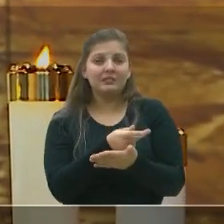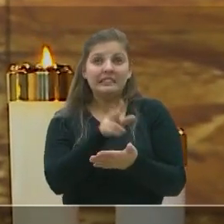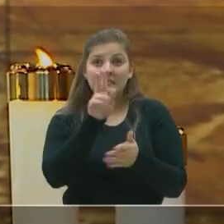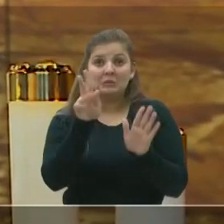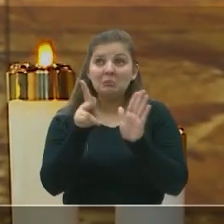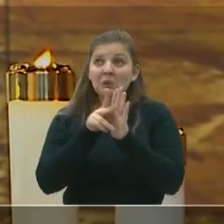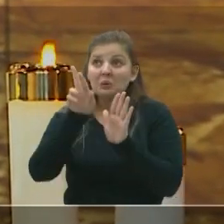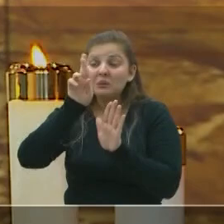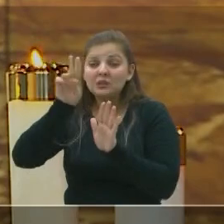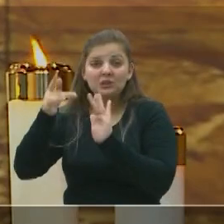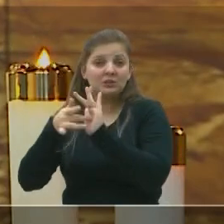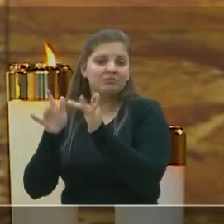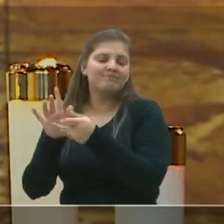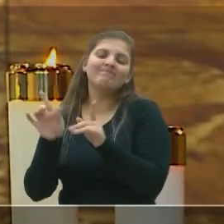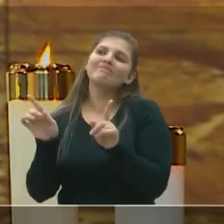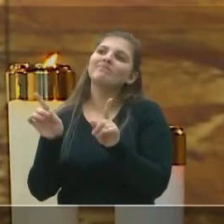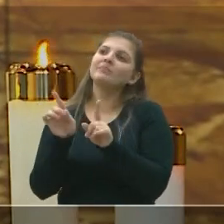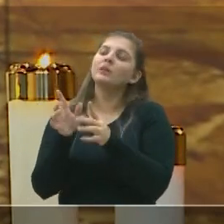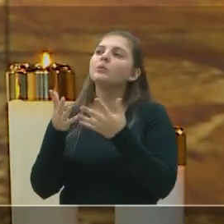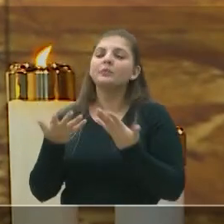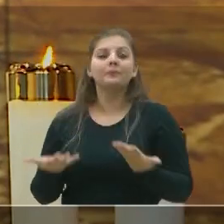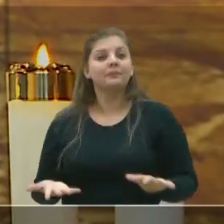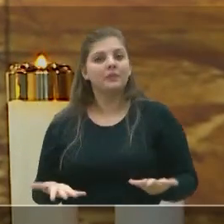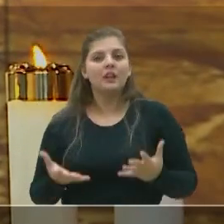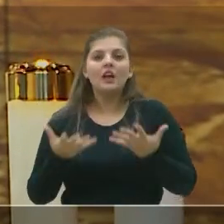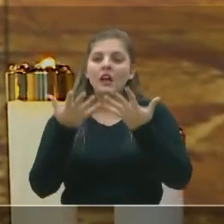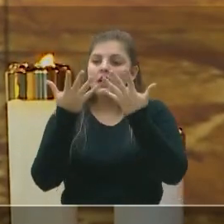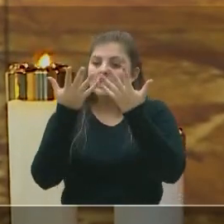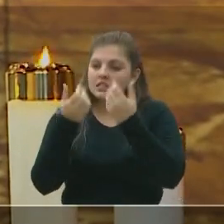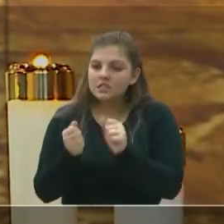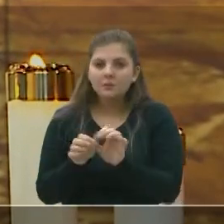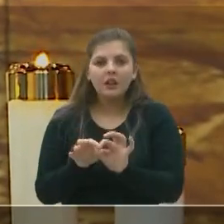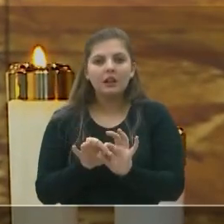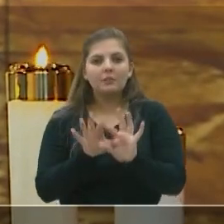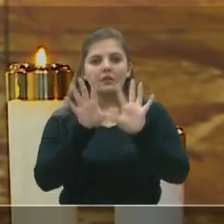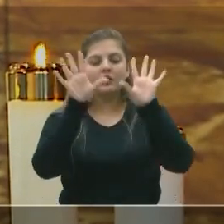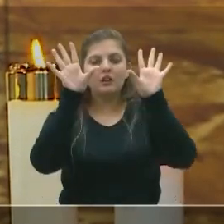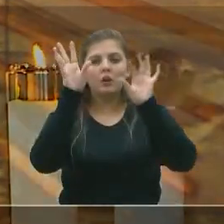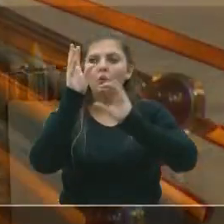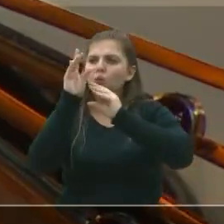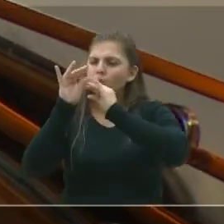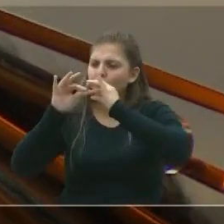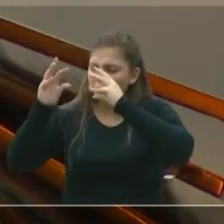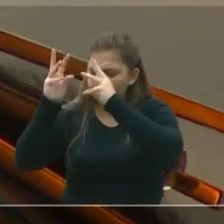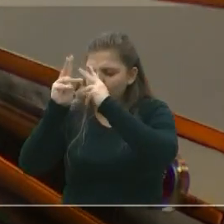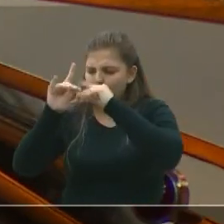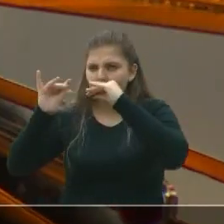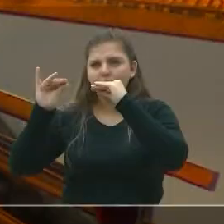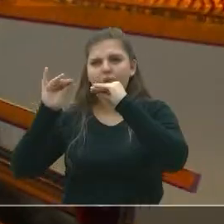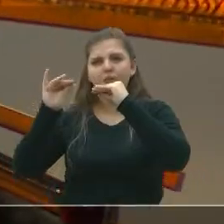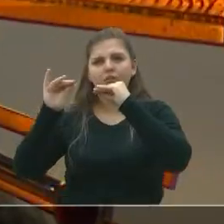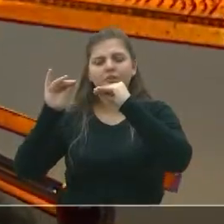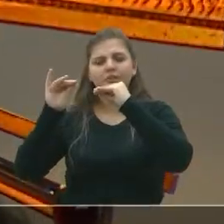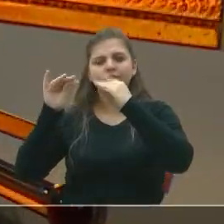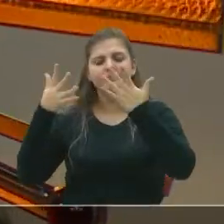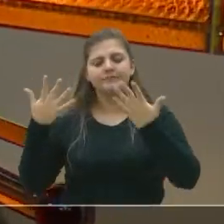Senhor Jesus, receba esta libertação ao soar desta trombeta.